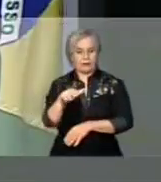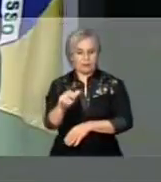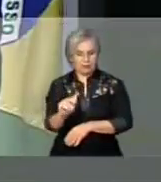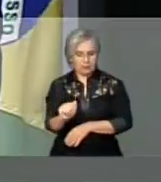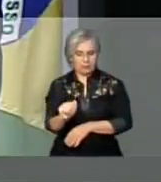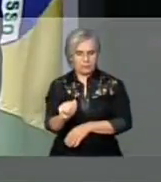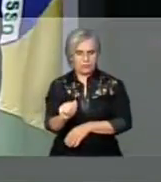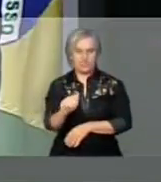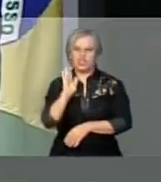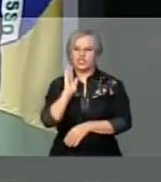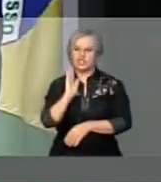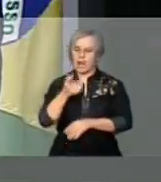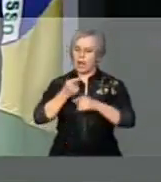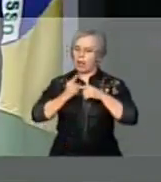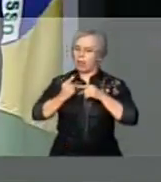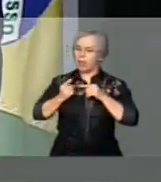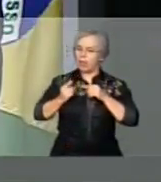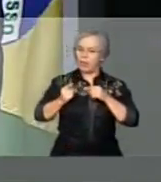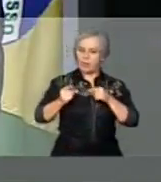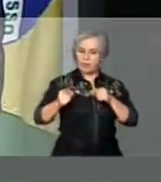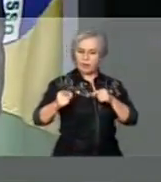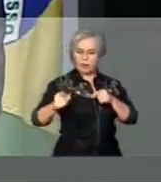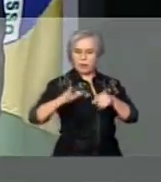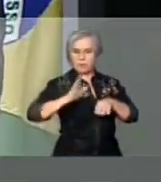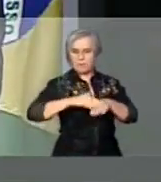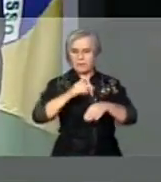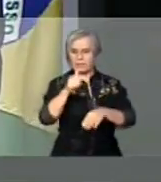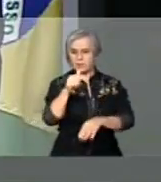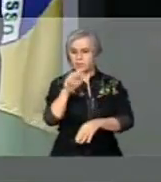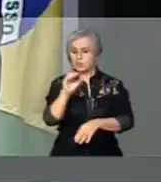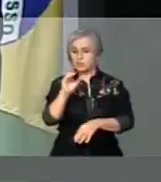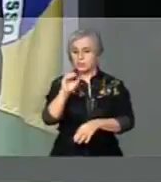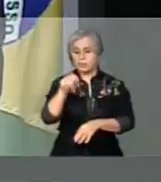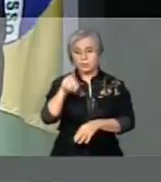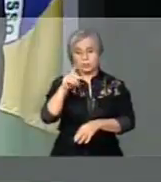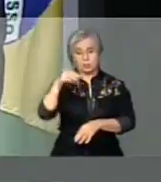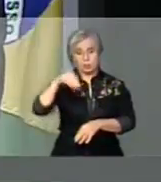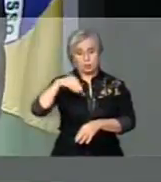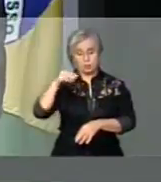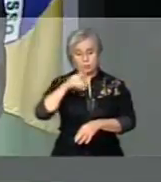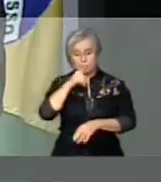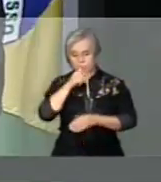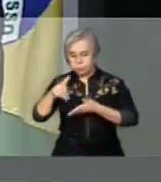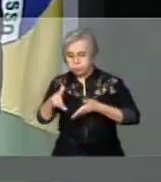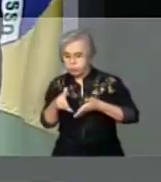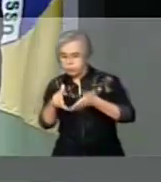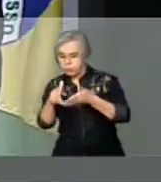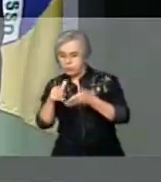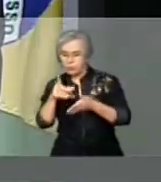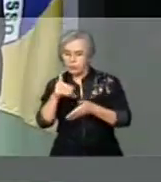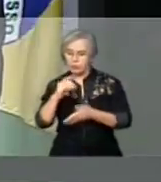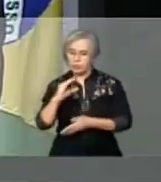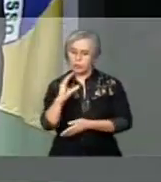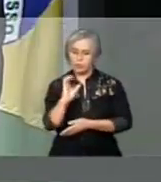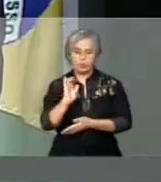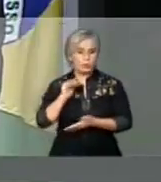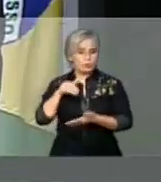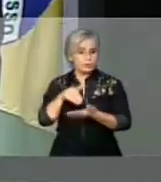já percorreu mais de 700 quilômetros no leito do Rio Doce, até a sua foz,